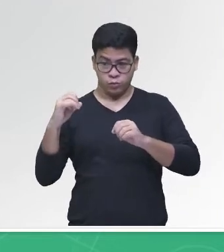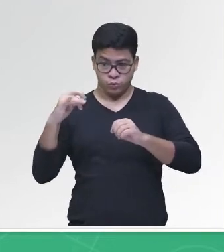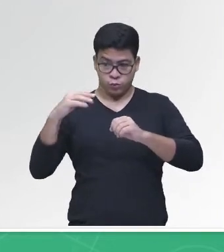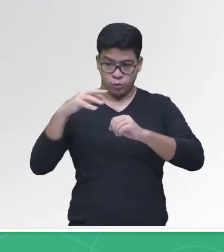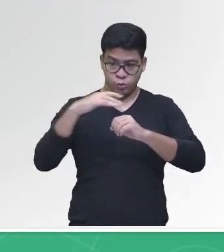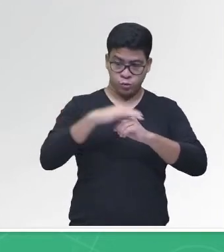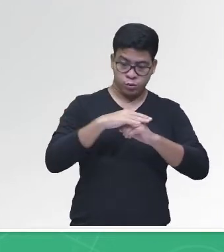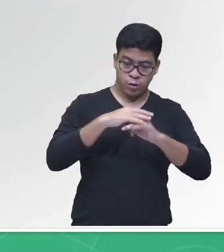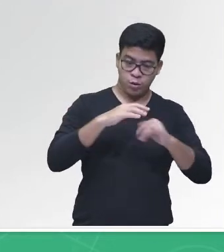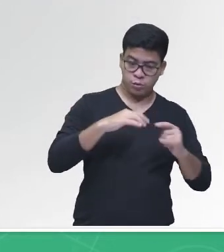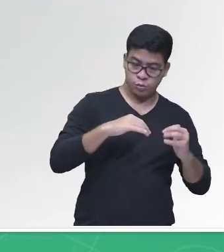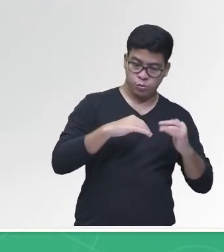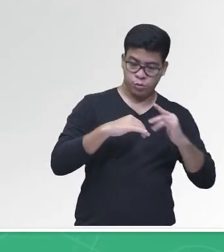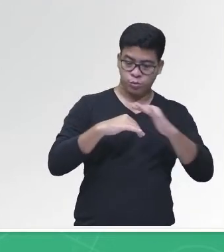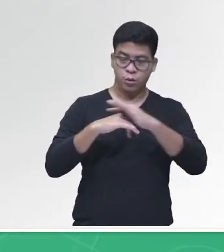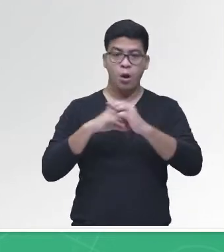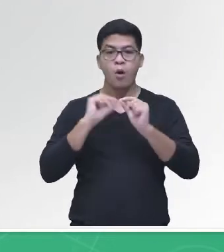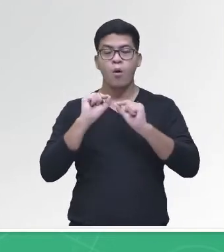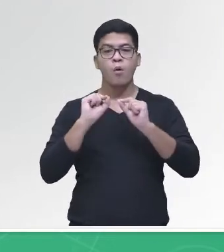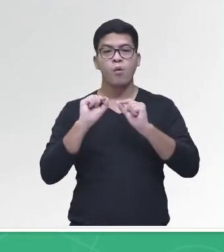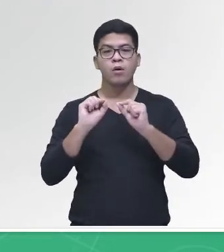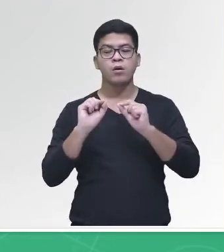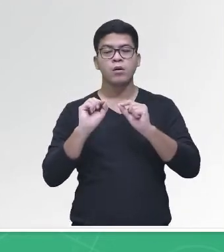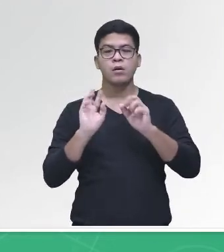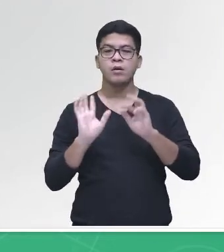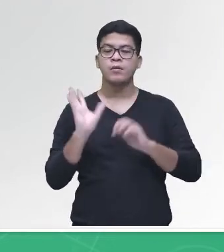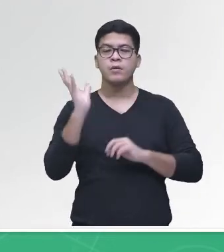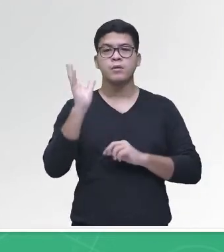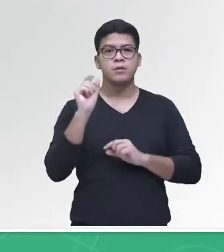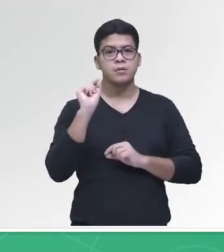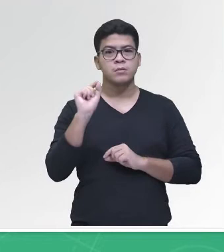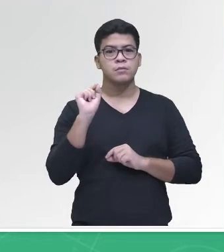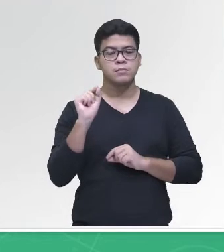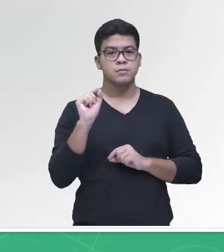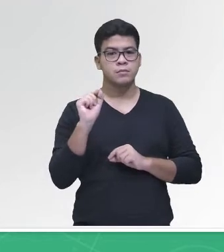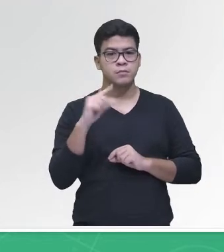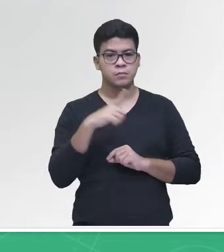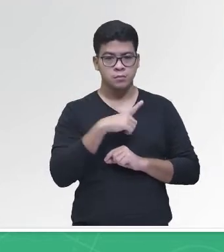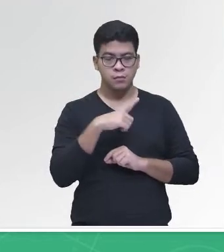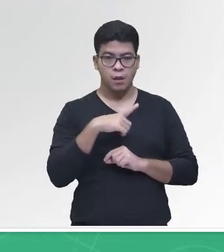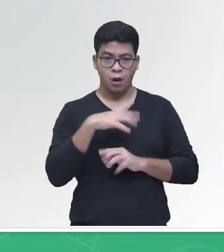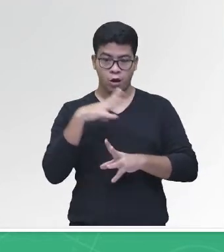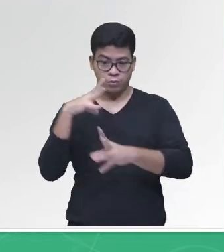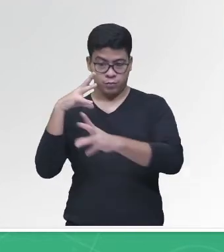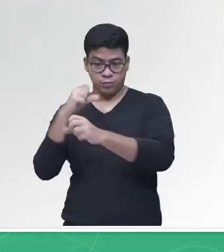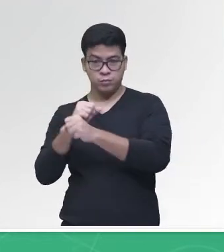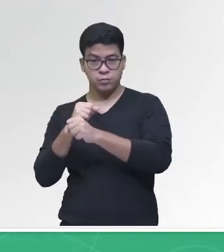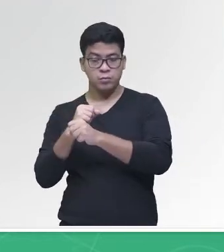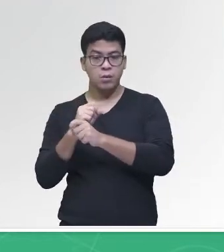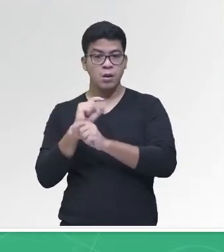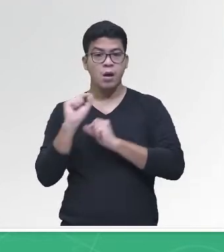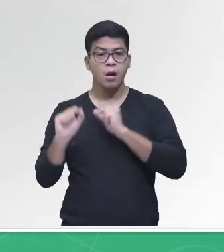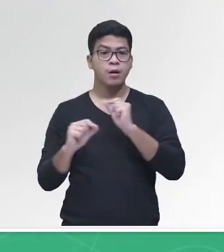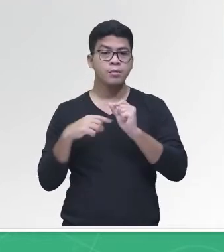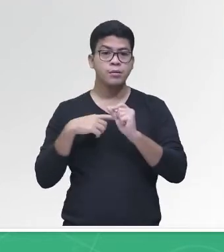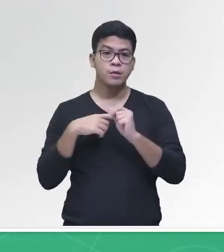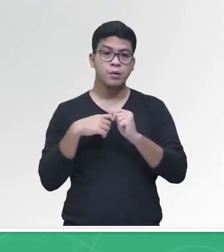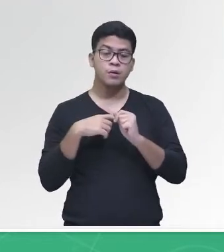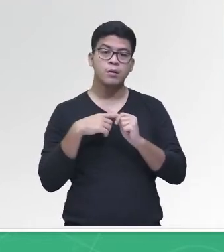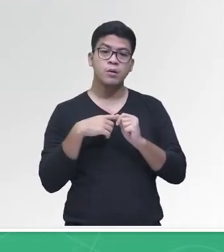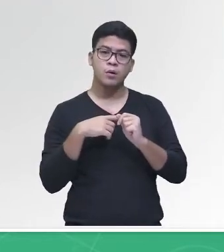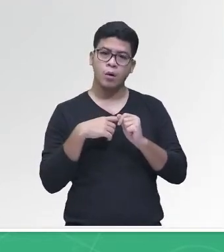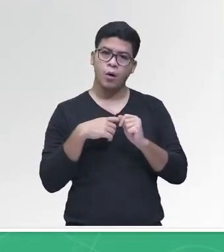vai ter agora, vejam o que vai ocorrer. Ó. No final, eu tenho aqui, os 2 estão neutros.